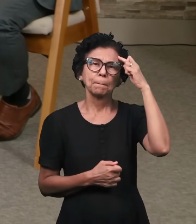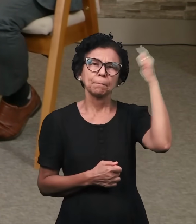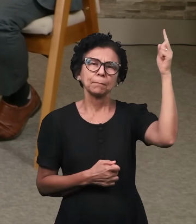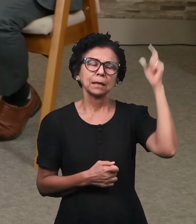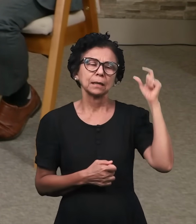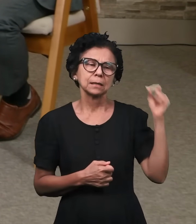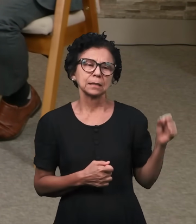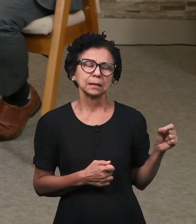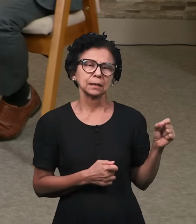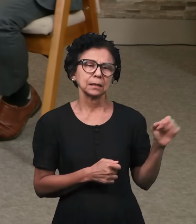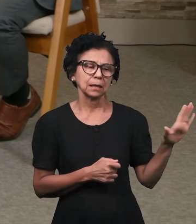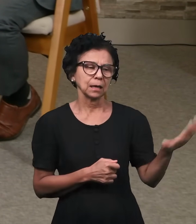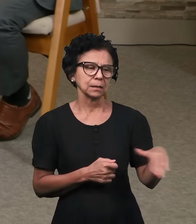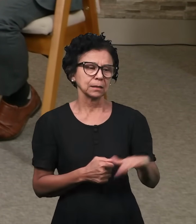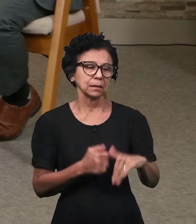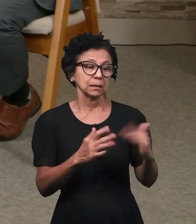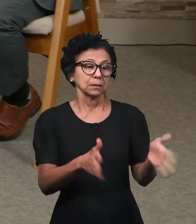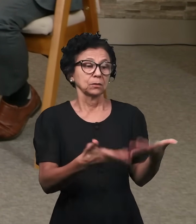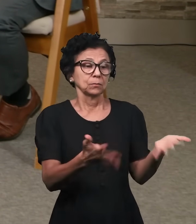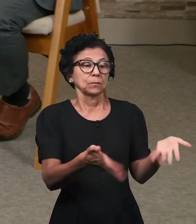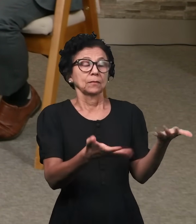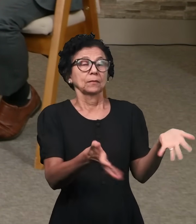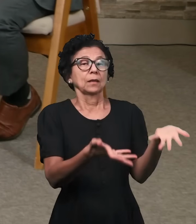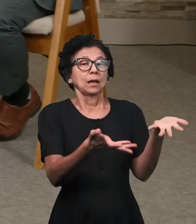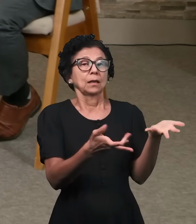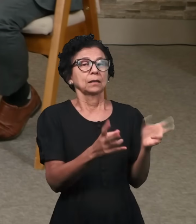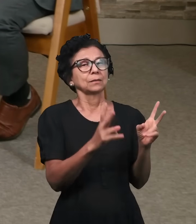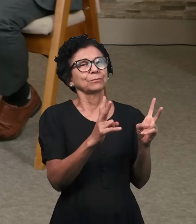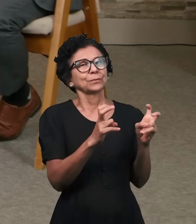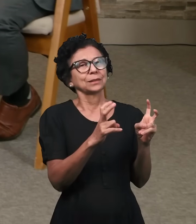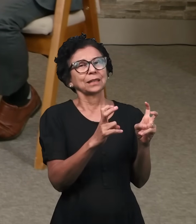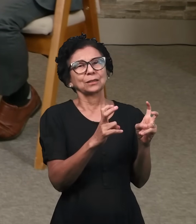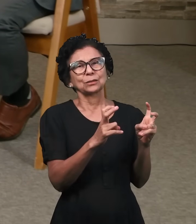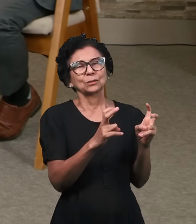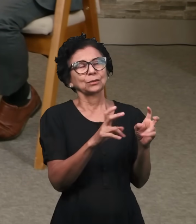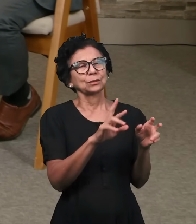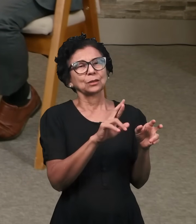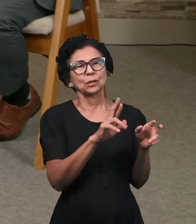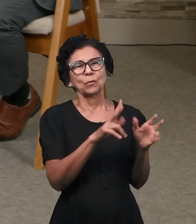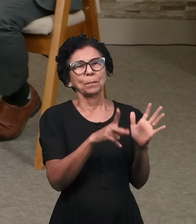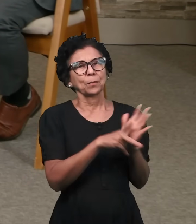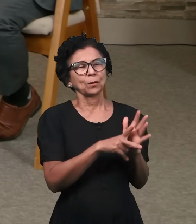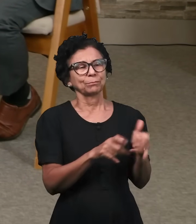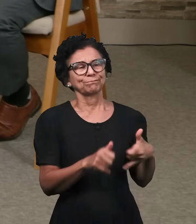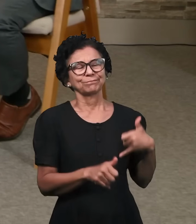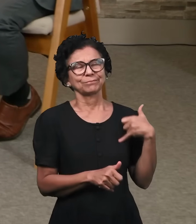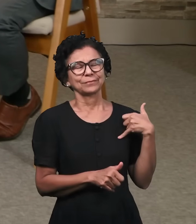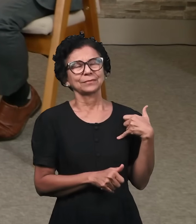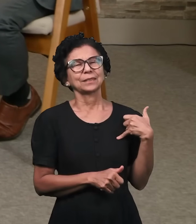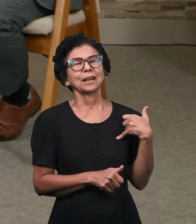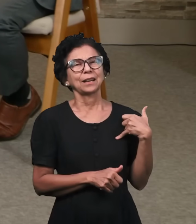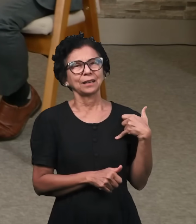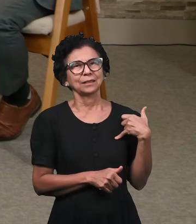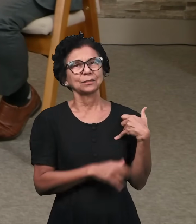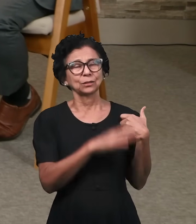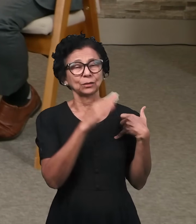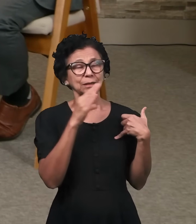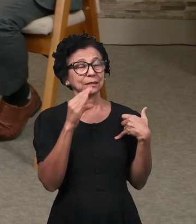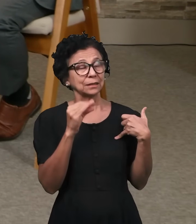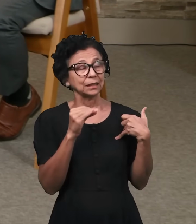né, por assuntos que não deveriam ser próprios para aquela idade, e o adolescente recebendo também